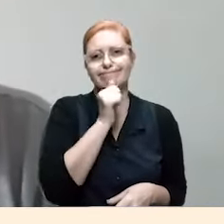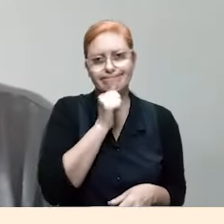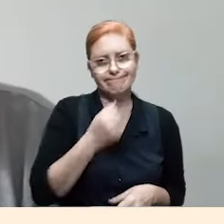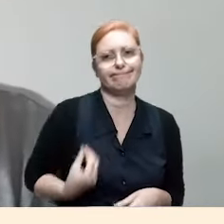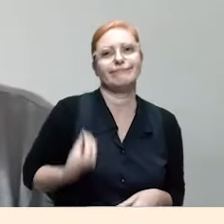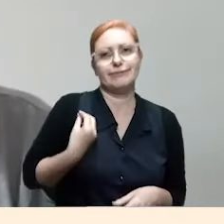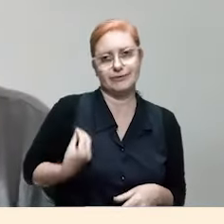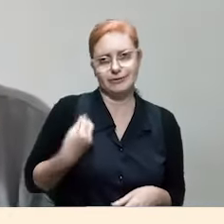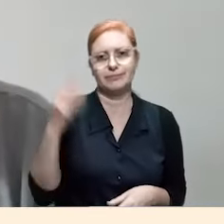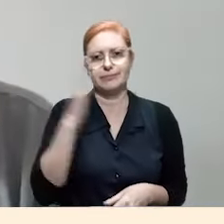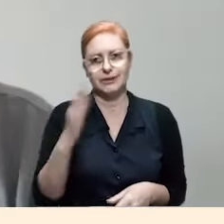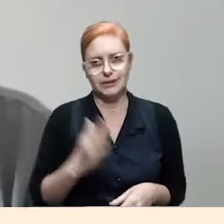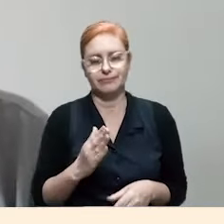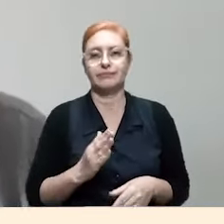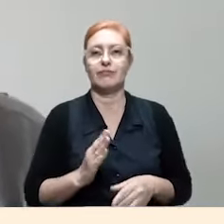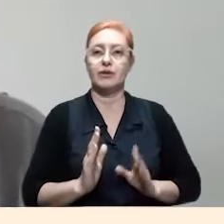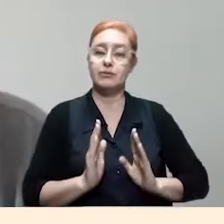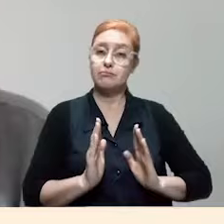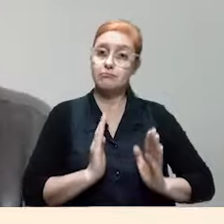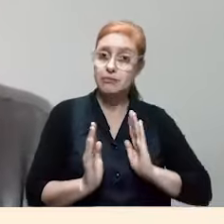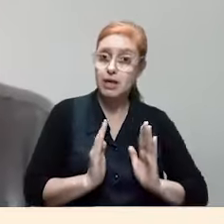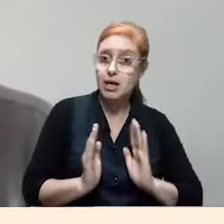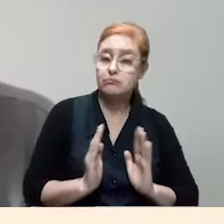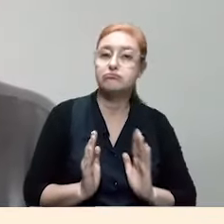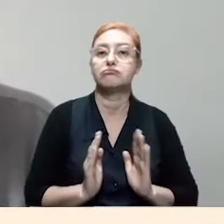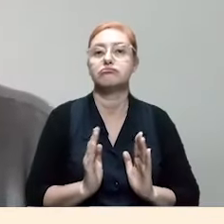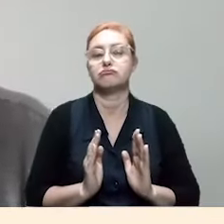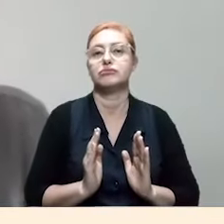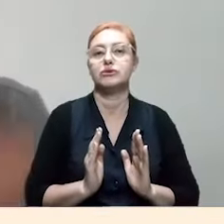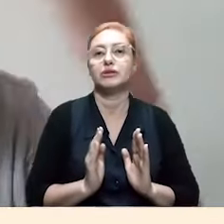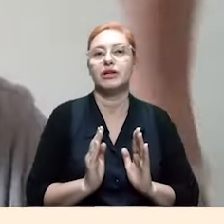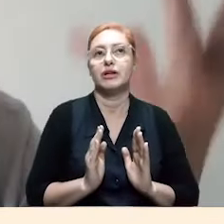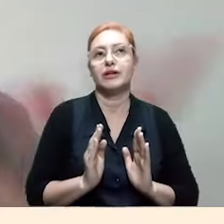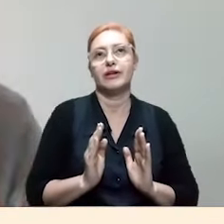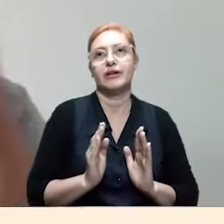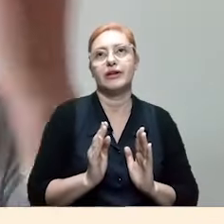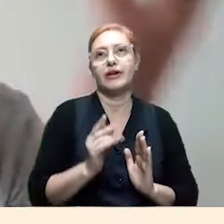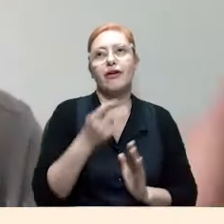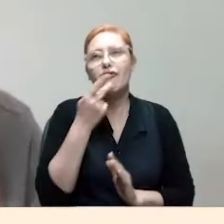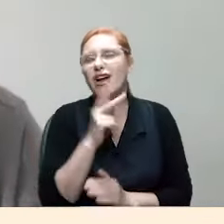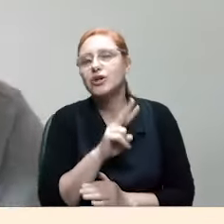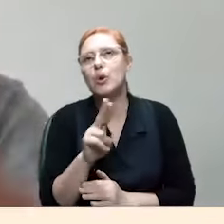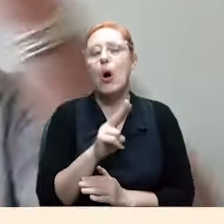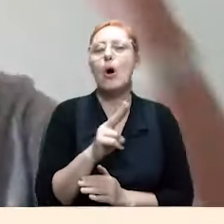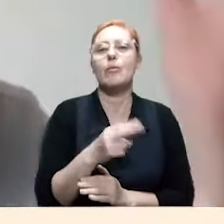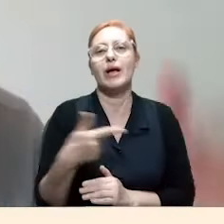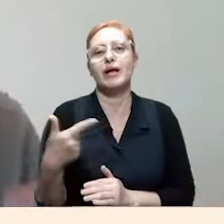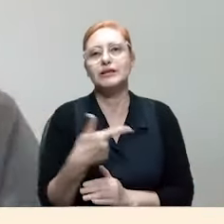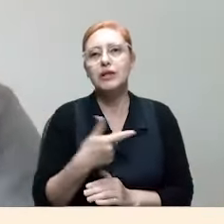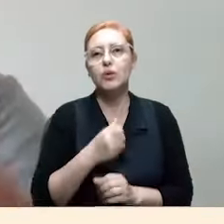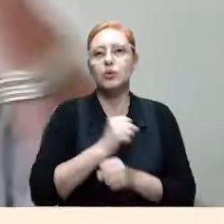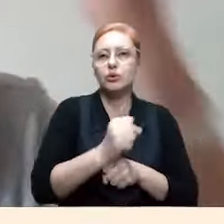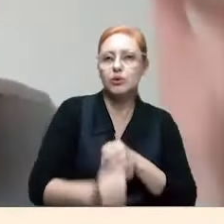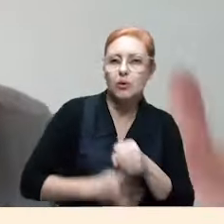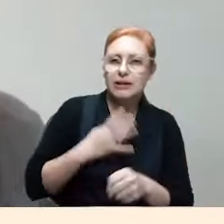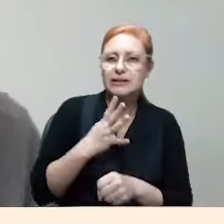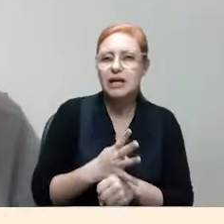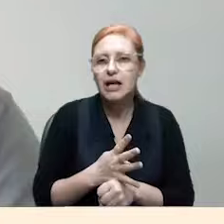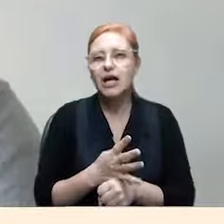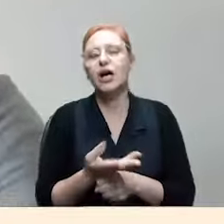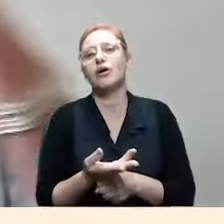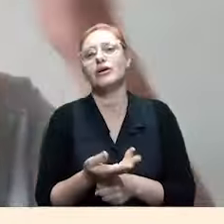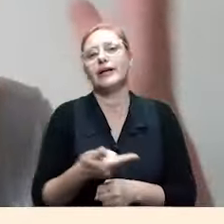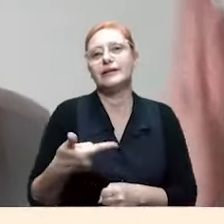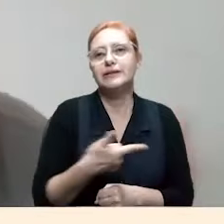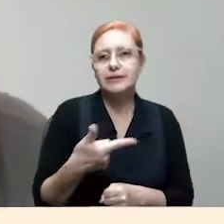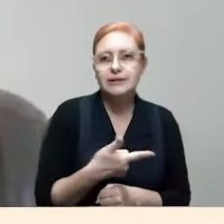aqui. E foi nesse período todo, né, que eu costumo chamar de segunda estação, segunda